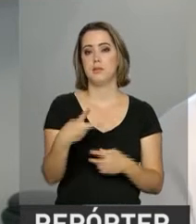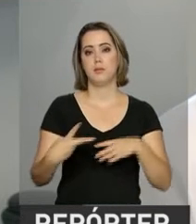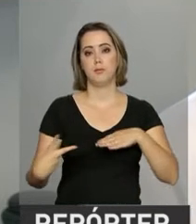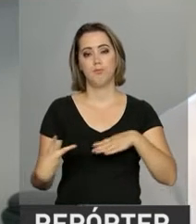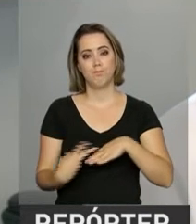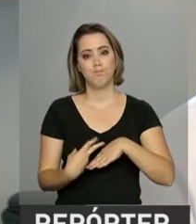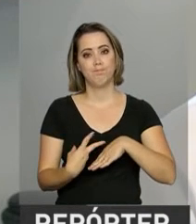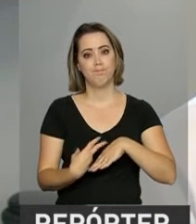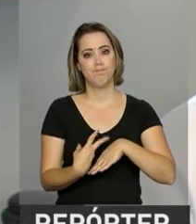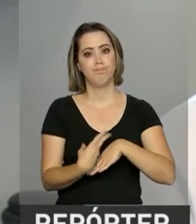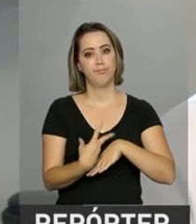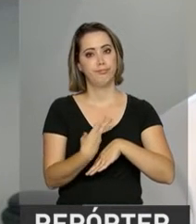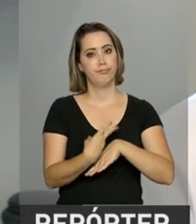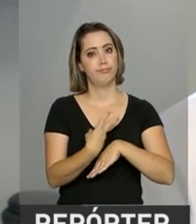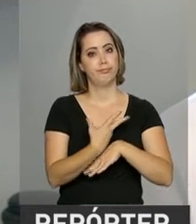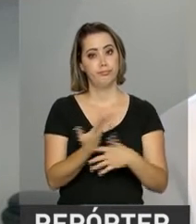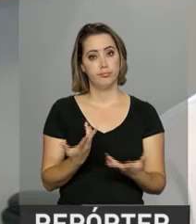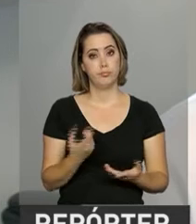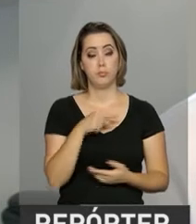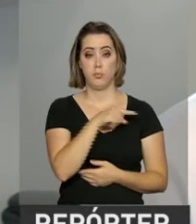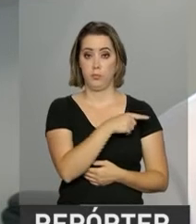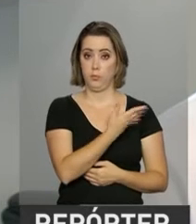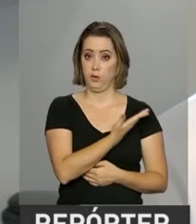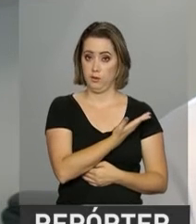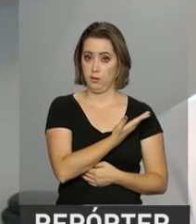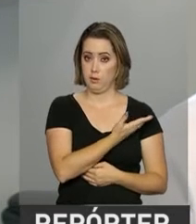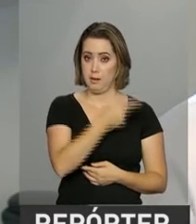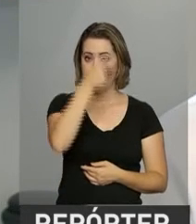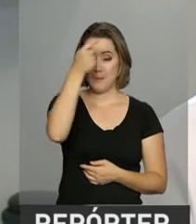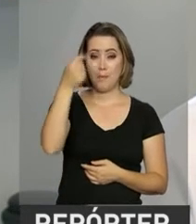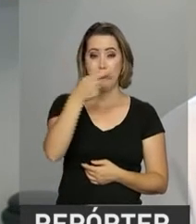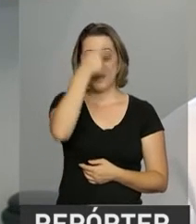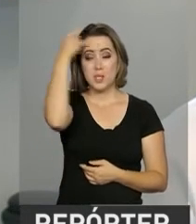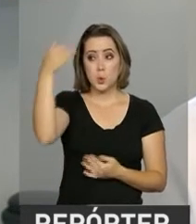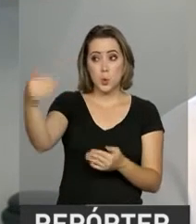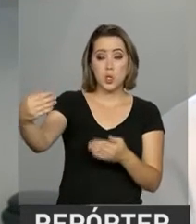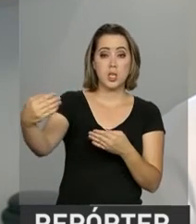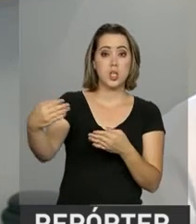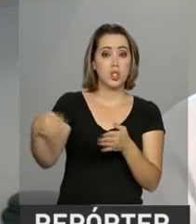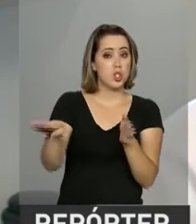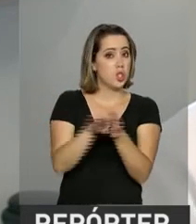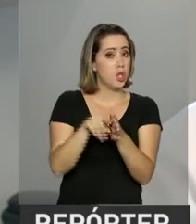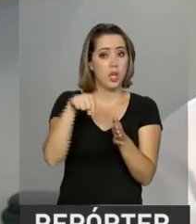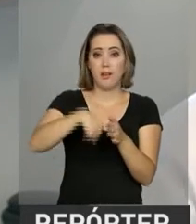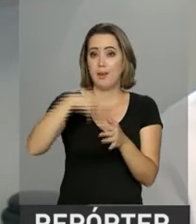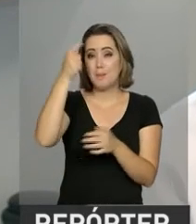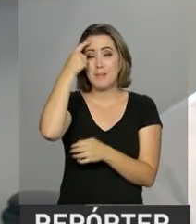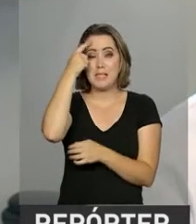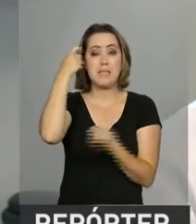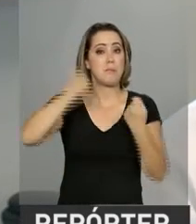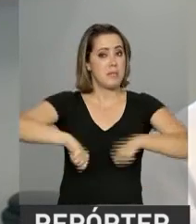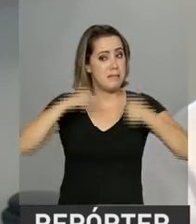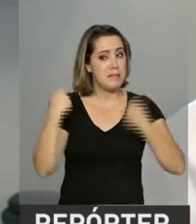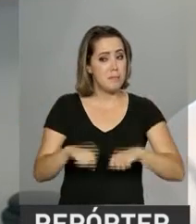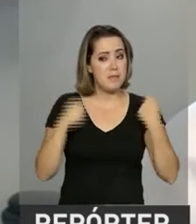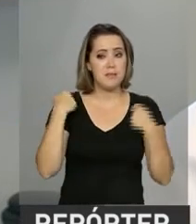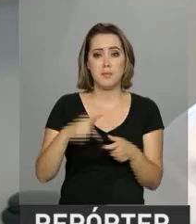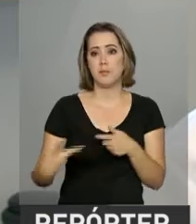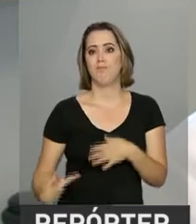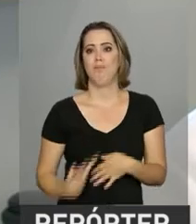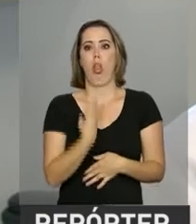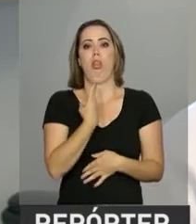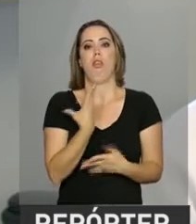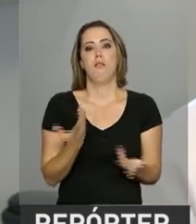chega aqui no hospital já com a idéia fixa de fazer vida a gente mostra que ele tem uma alternativa que tem